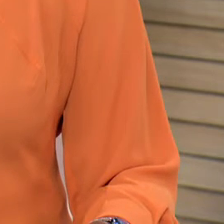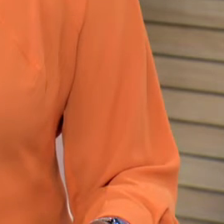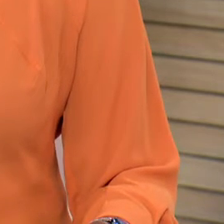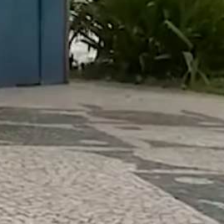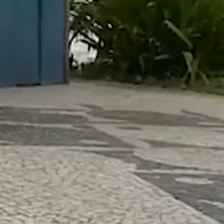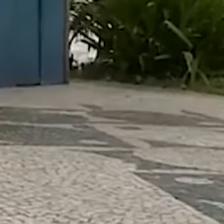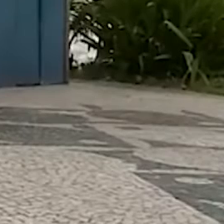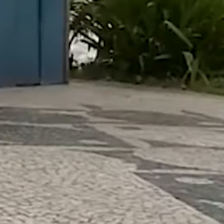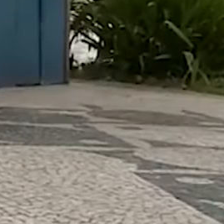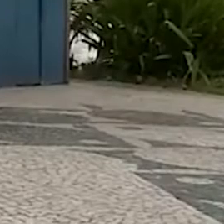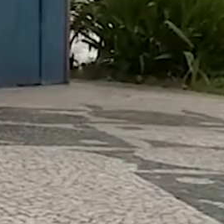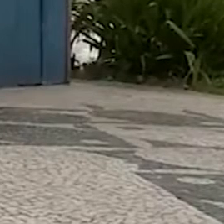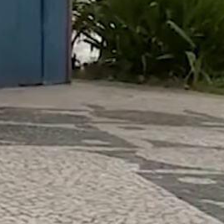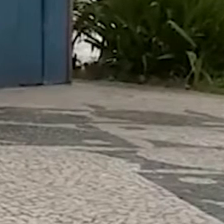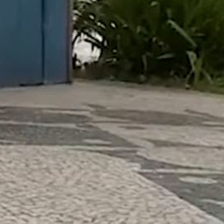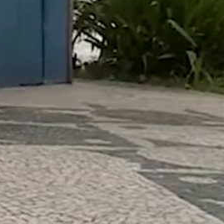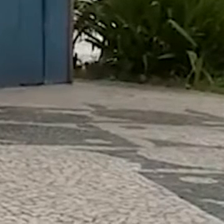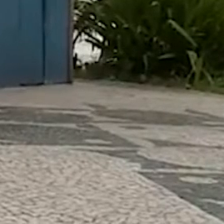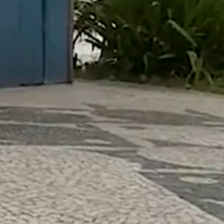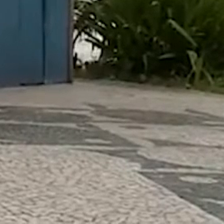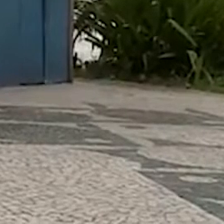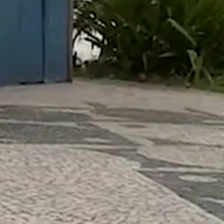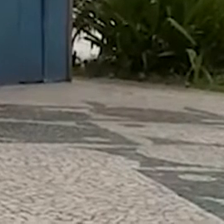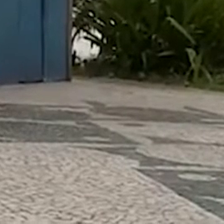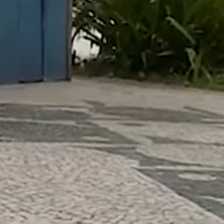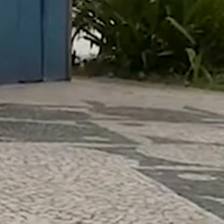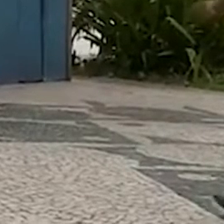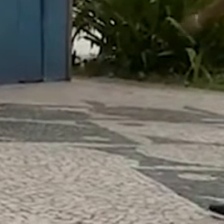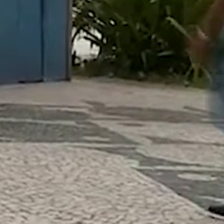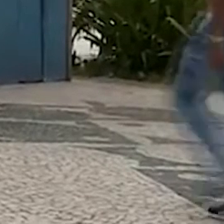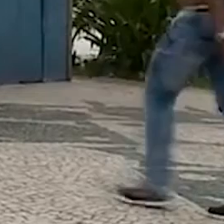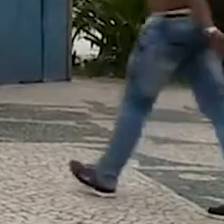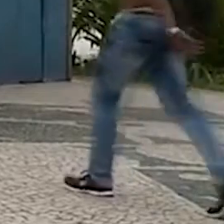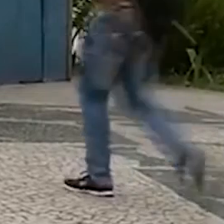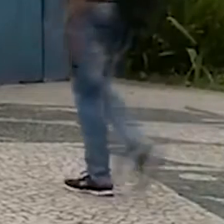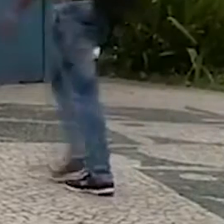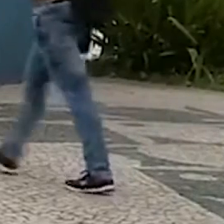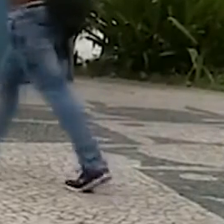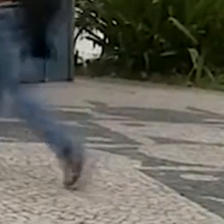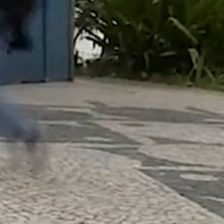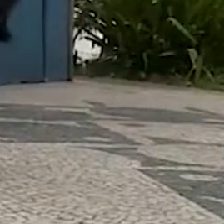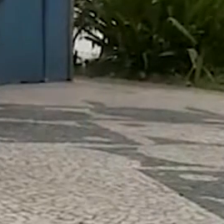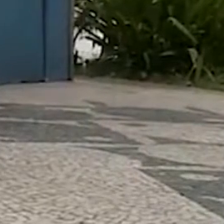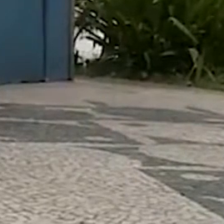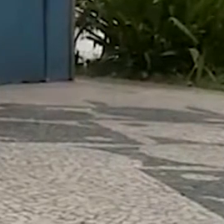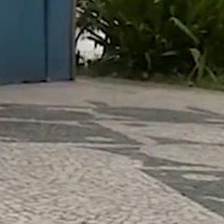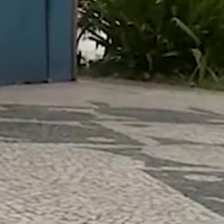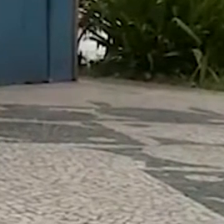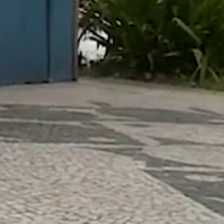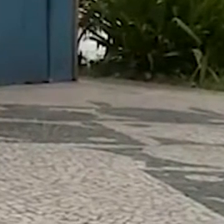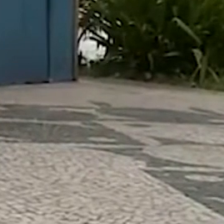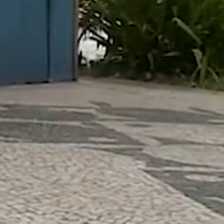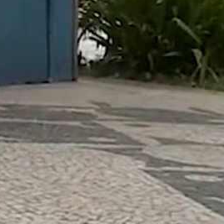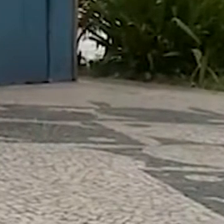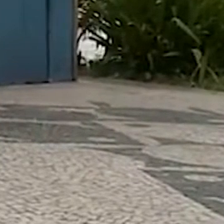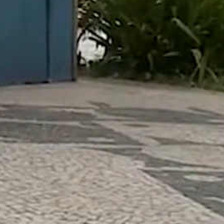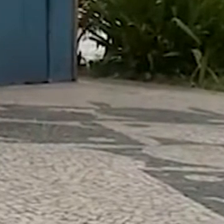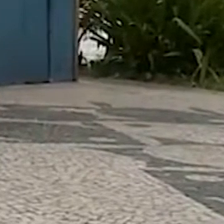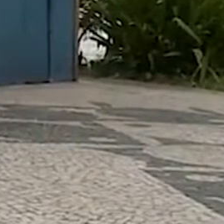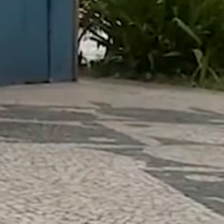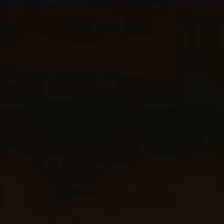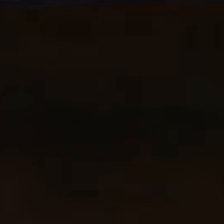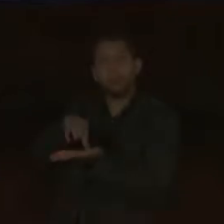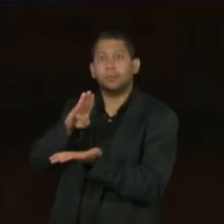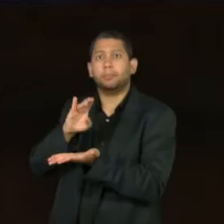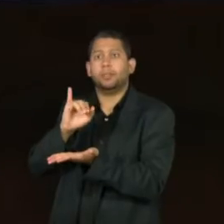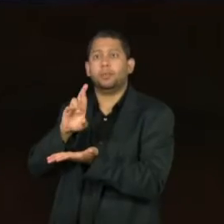local. De acordo com a Secretaria Municipal da Fazenda do Rio de Janeiro, os quiosques Biruta e Tropicália